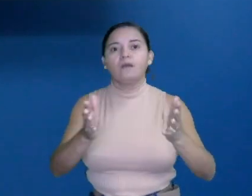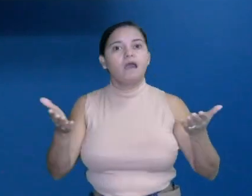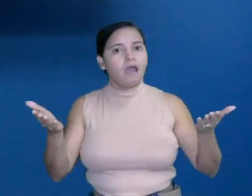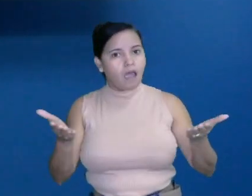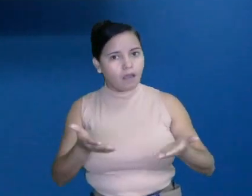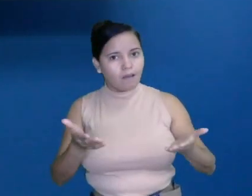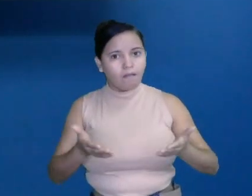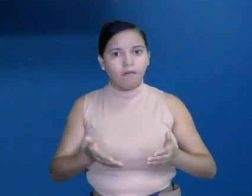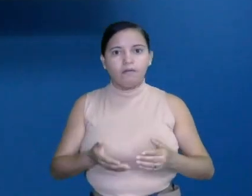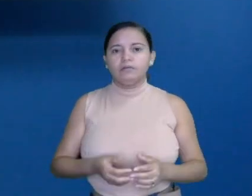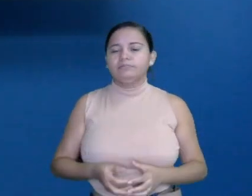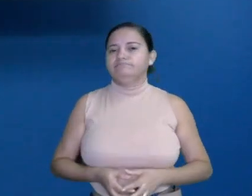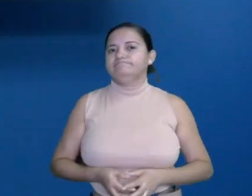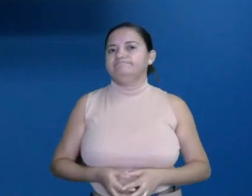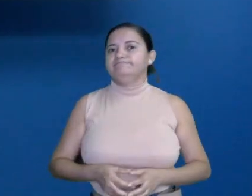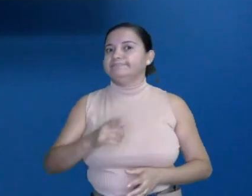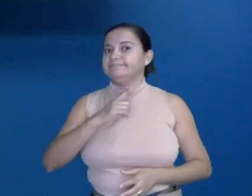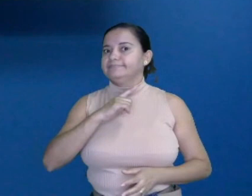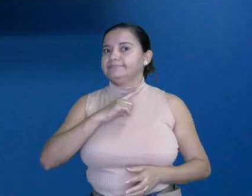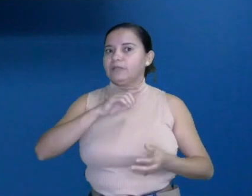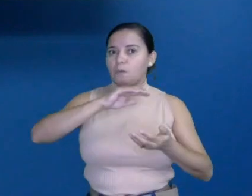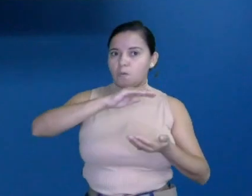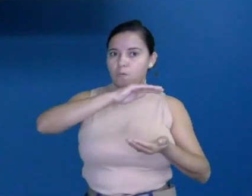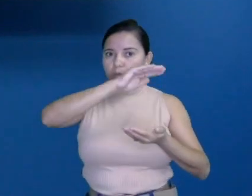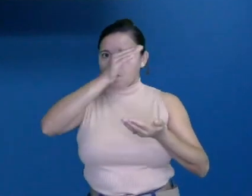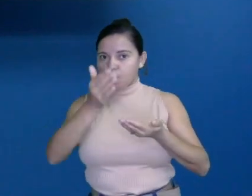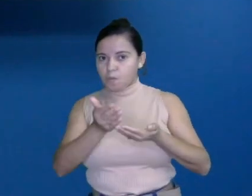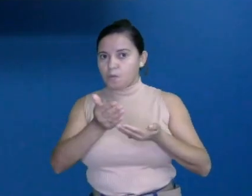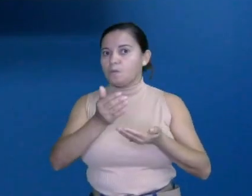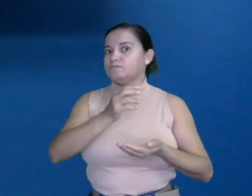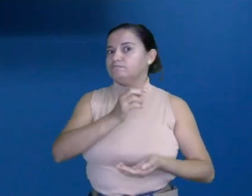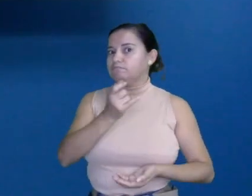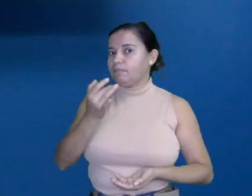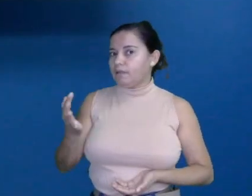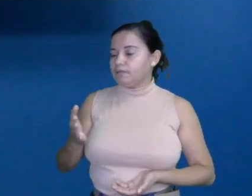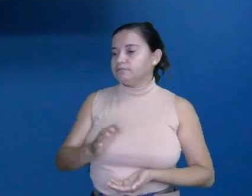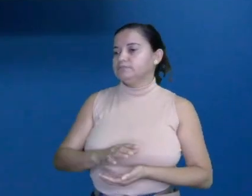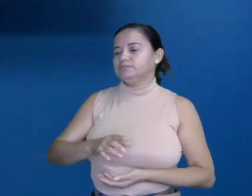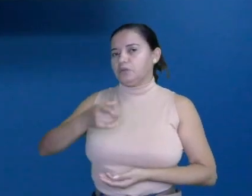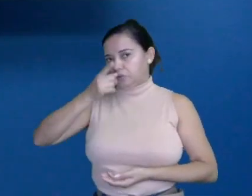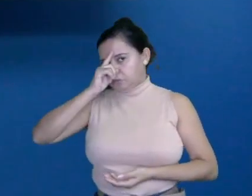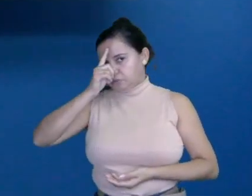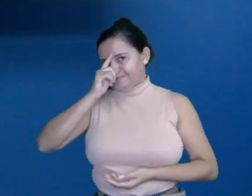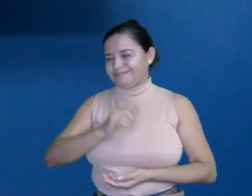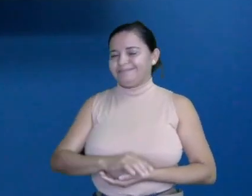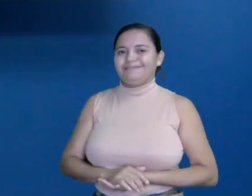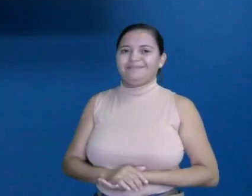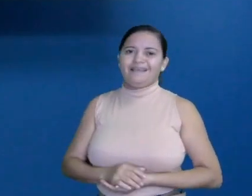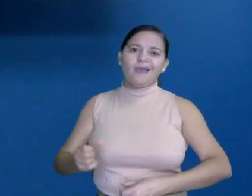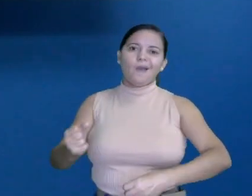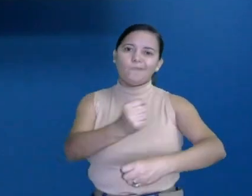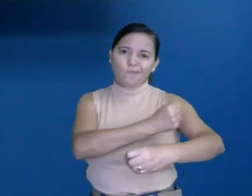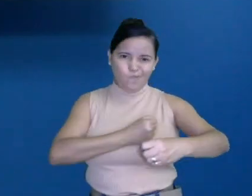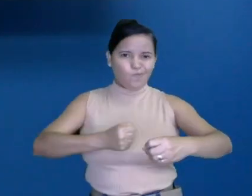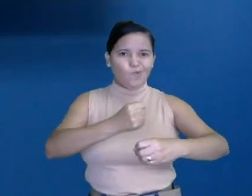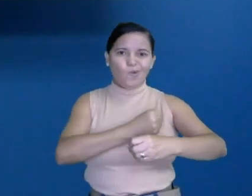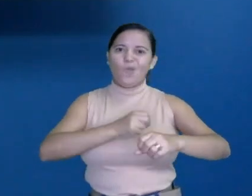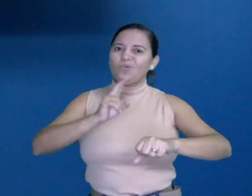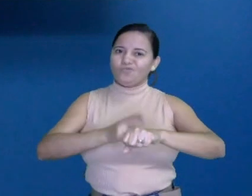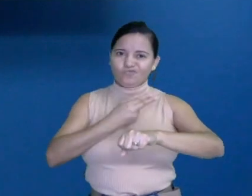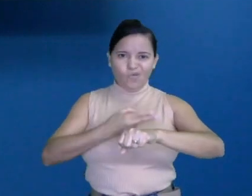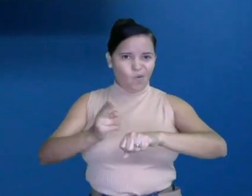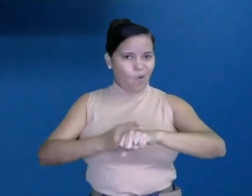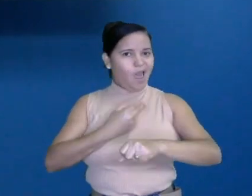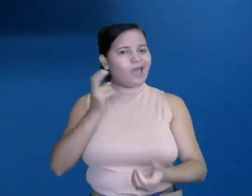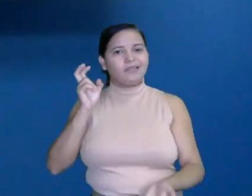a quantidade, com a frequência com que você come. Por exemplo, eu não posso comer bolo de chocolate de manhã,